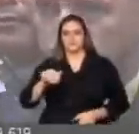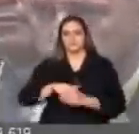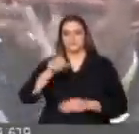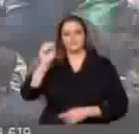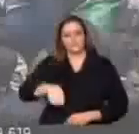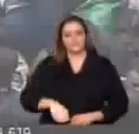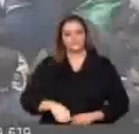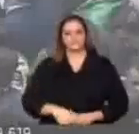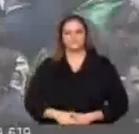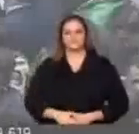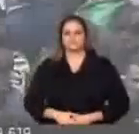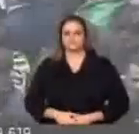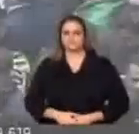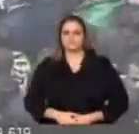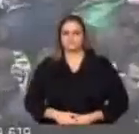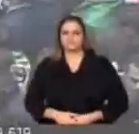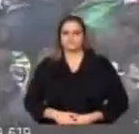pelo Brasil.